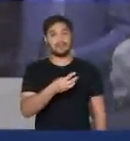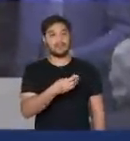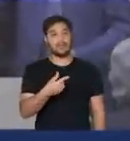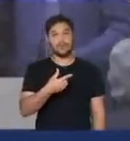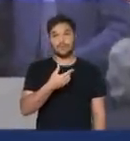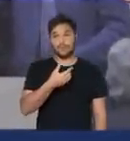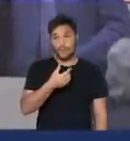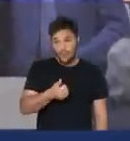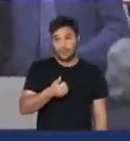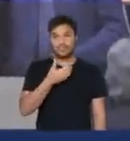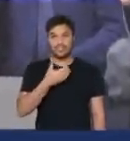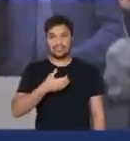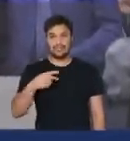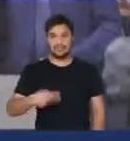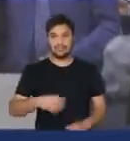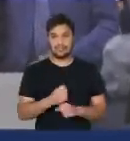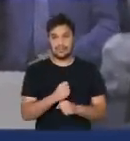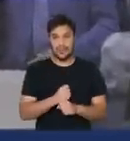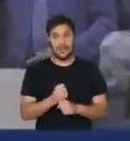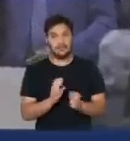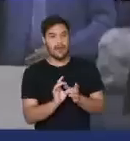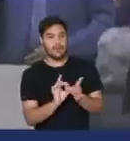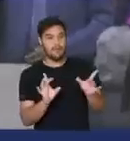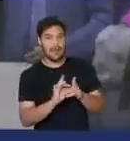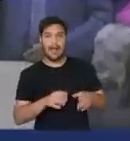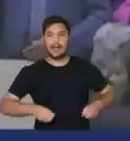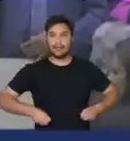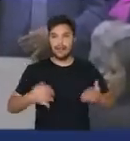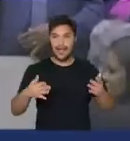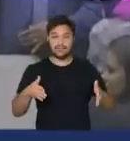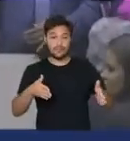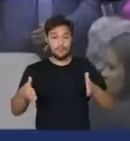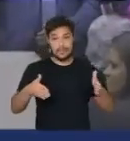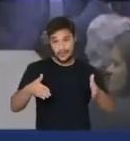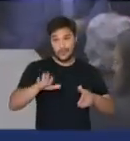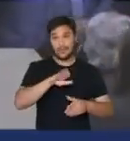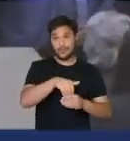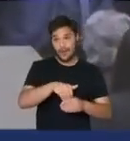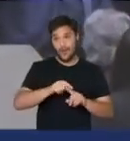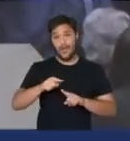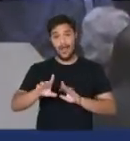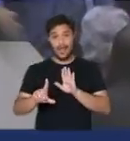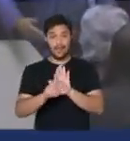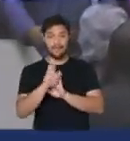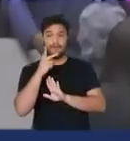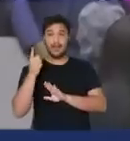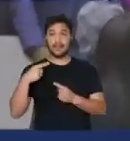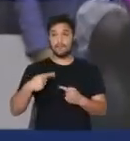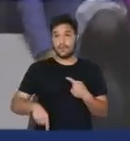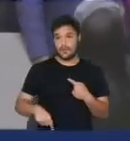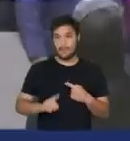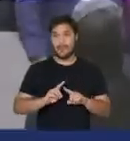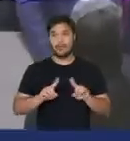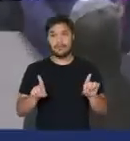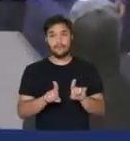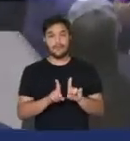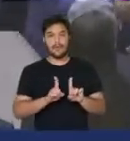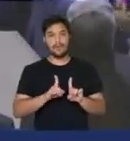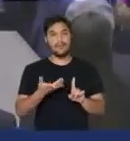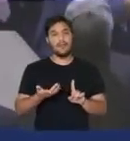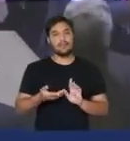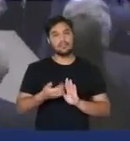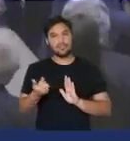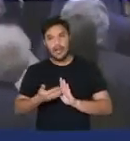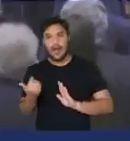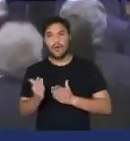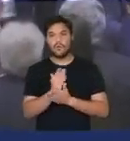dezembro deste ano para viabilizar gastos em ano eleitoral, o que é vedado pela legislação, e contornar exigências legais